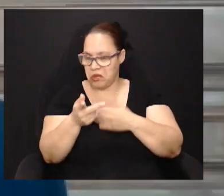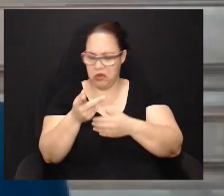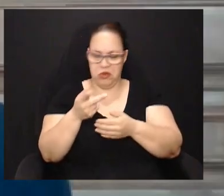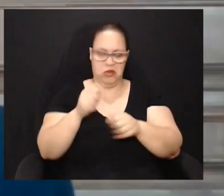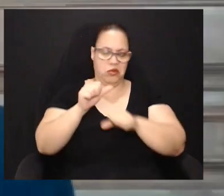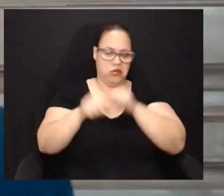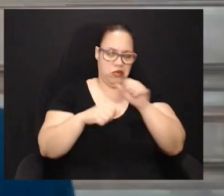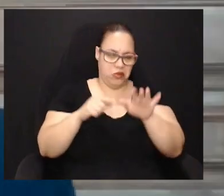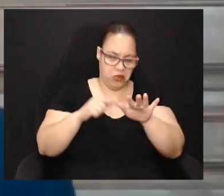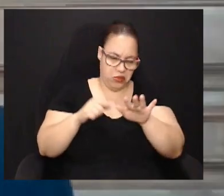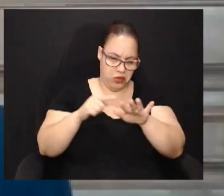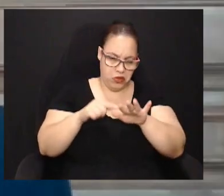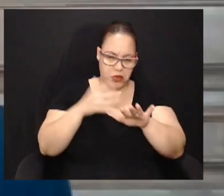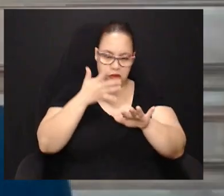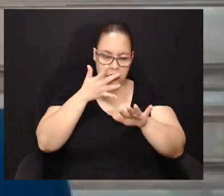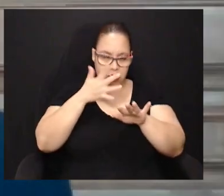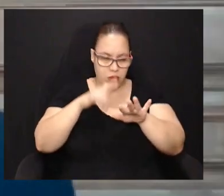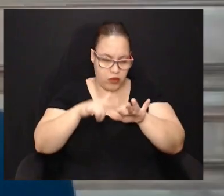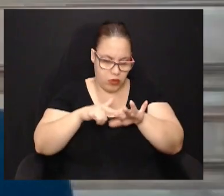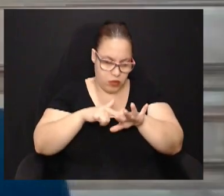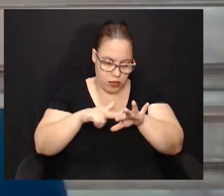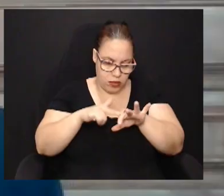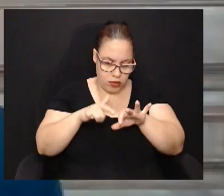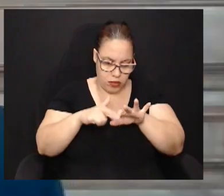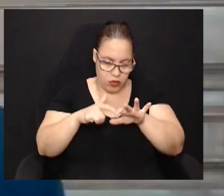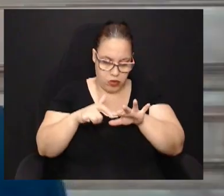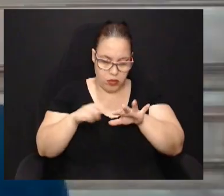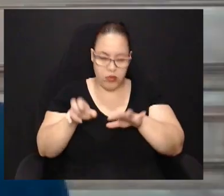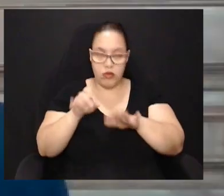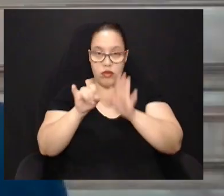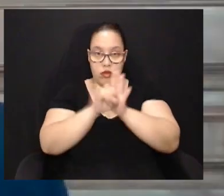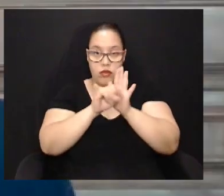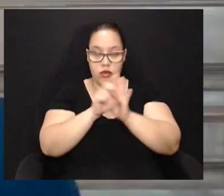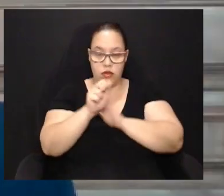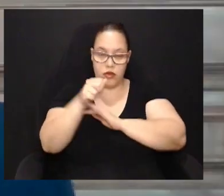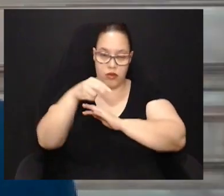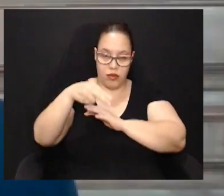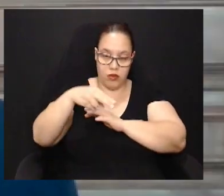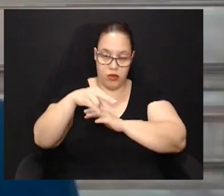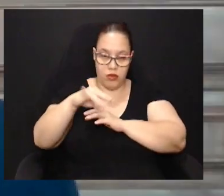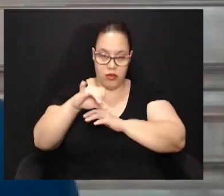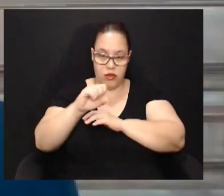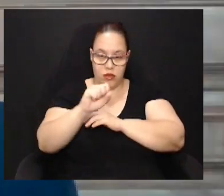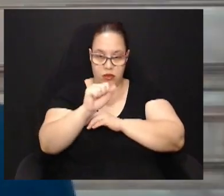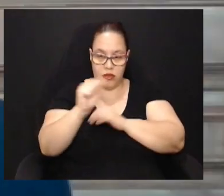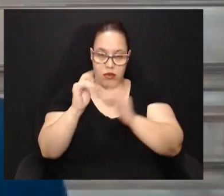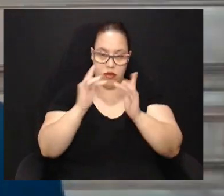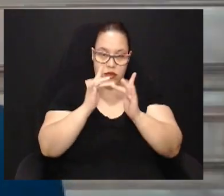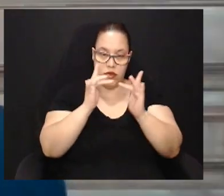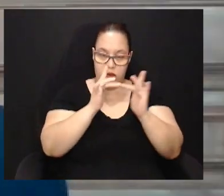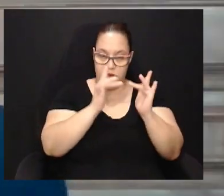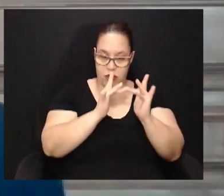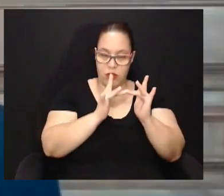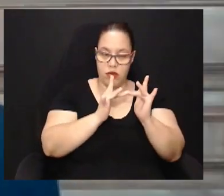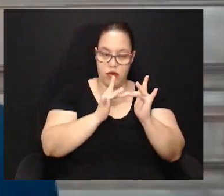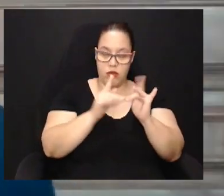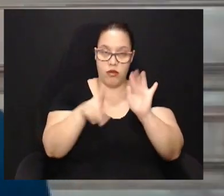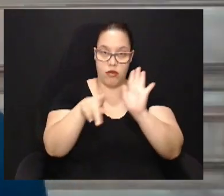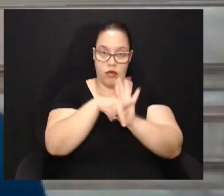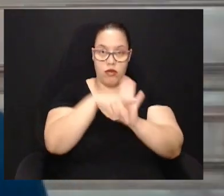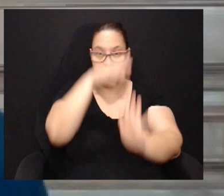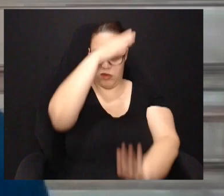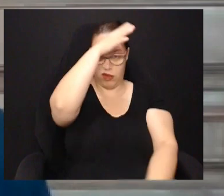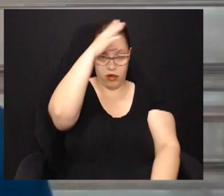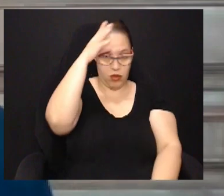né, mudança ali no padrão da pele, no padrão da unha, pode fazer uma notificação para a Anvisa, né? Então, existem canais na Anvisa que